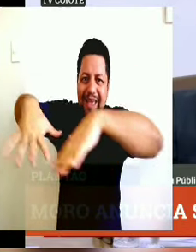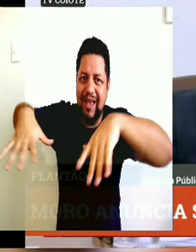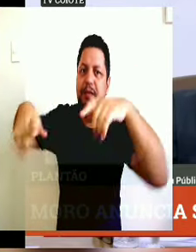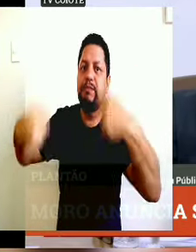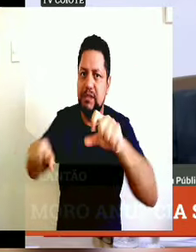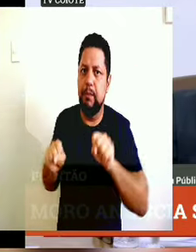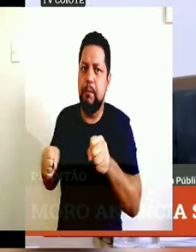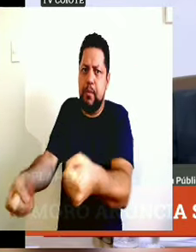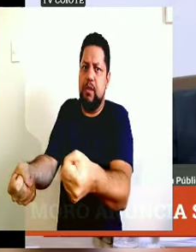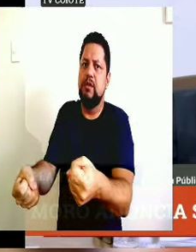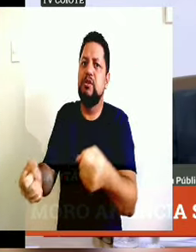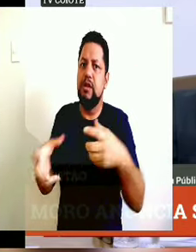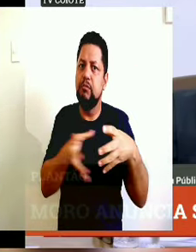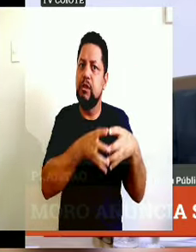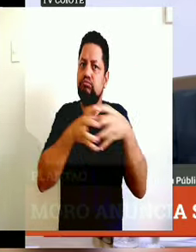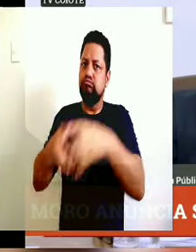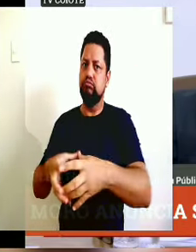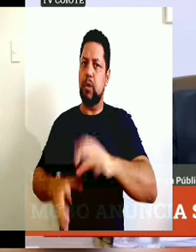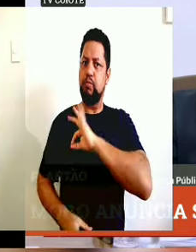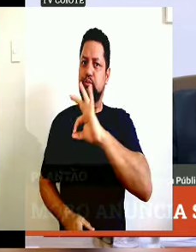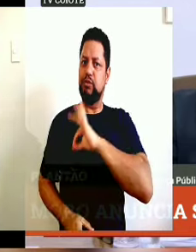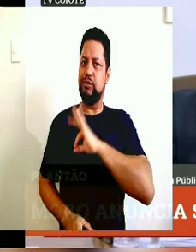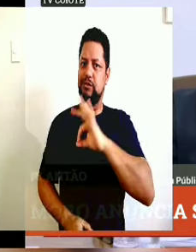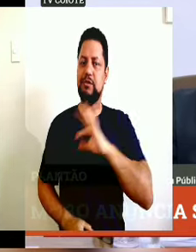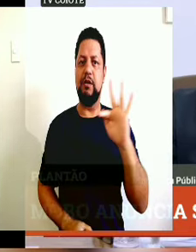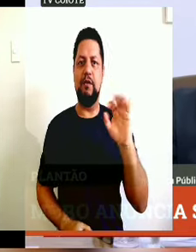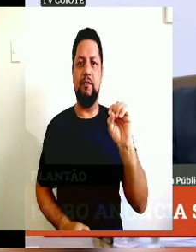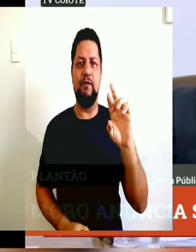nosso projeto em frente ao Brasil.